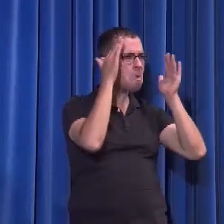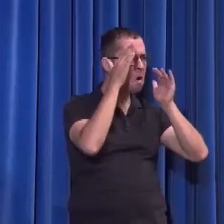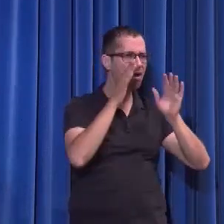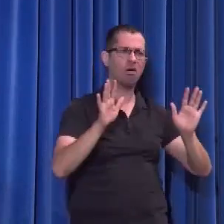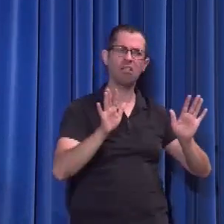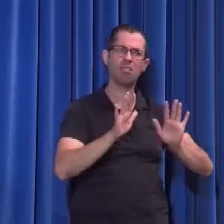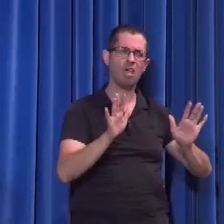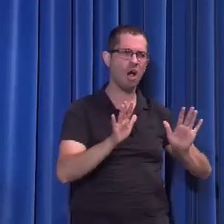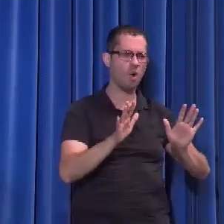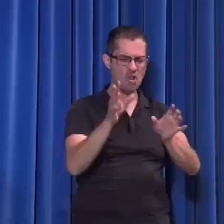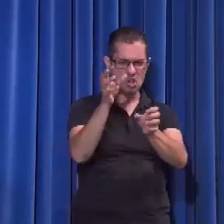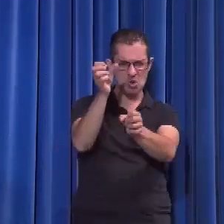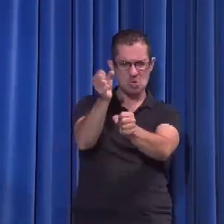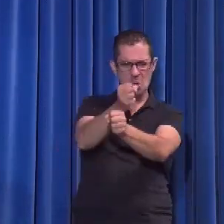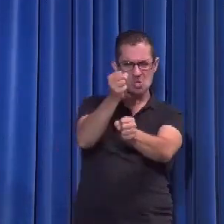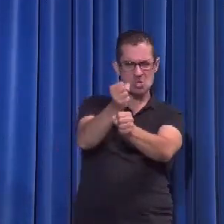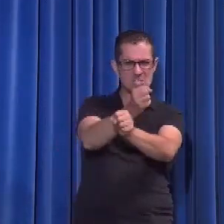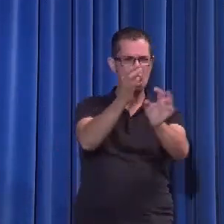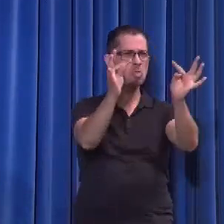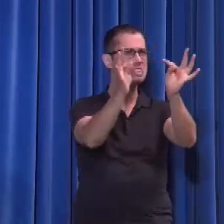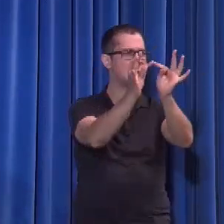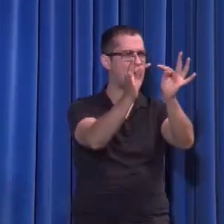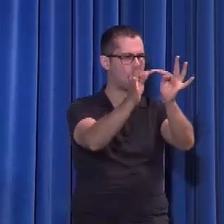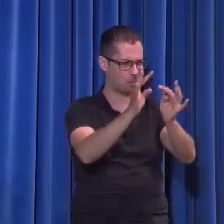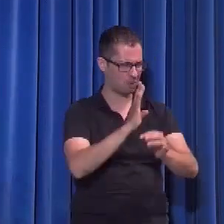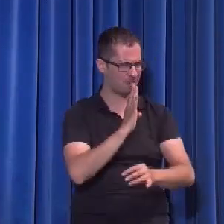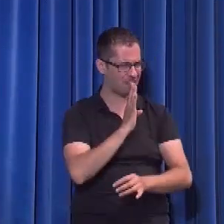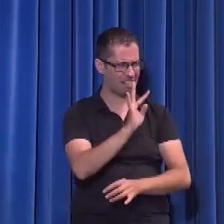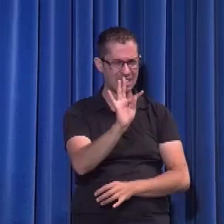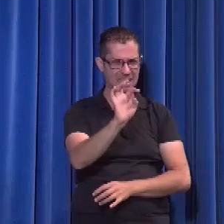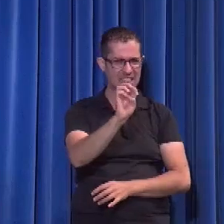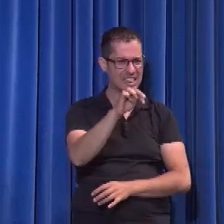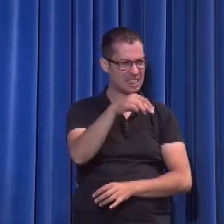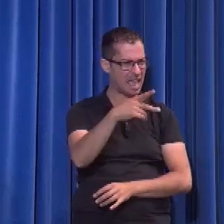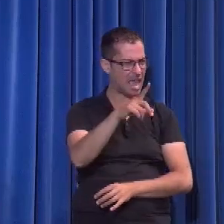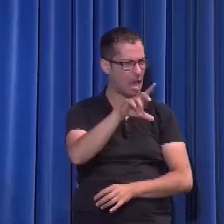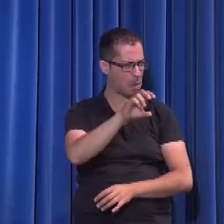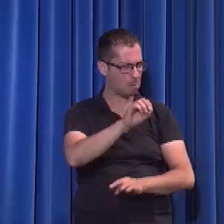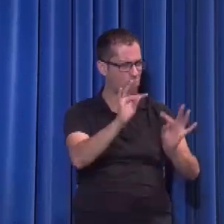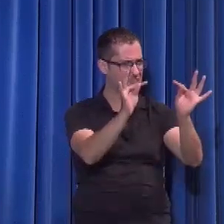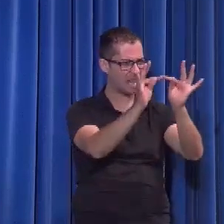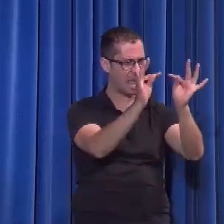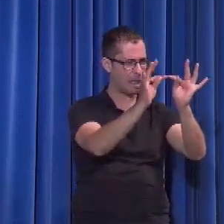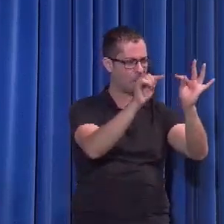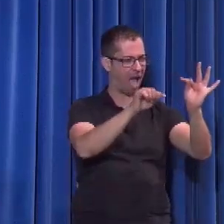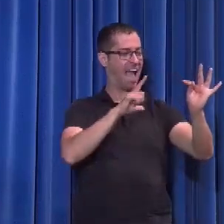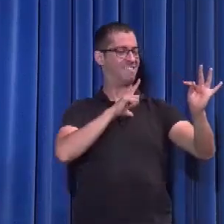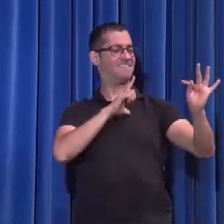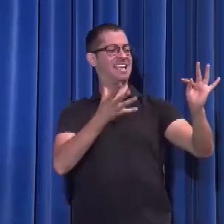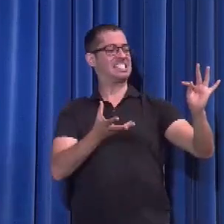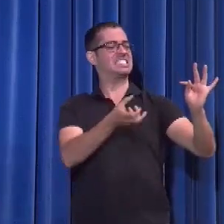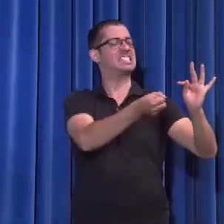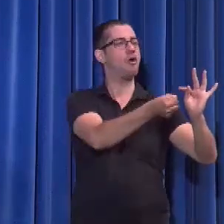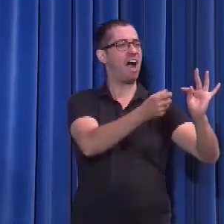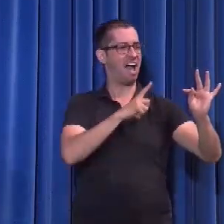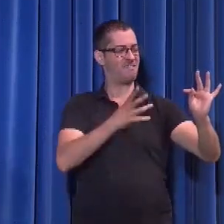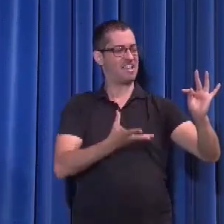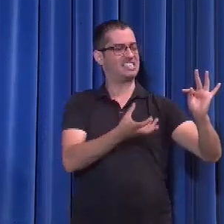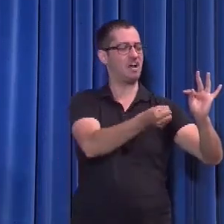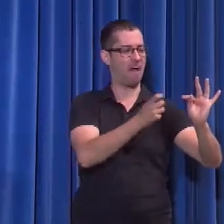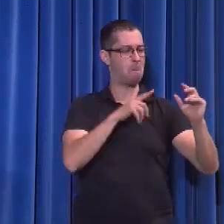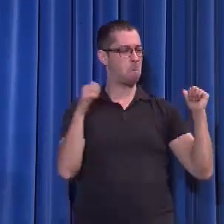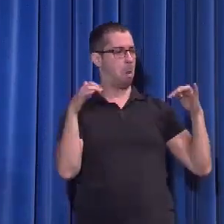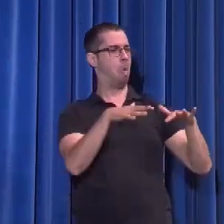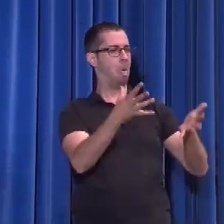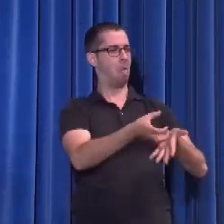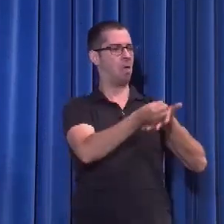que vocês fazem também não podem salvar vocês. No mesmo capítulo 7, do versículo 21 ao 24,